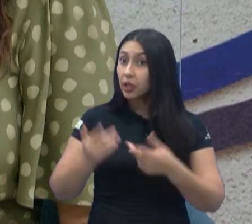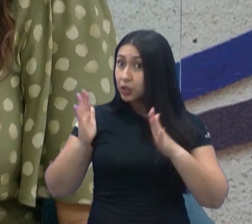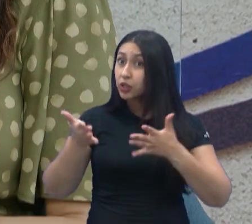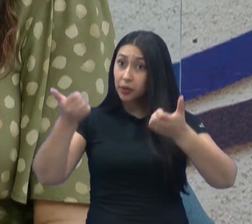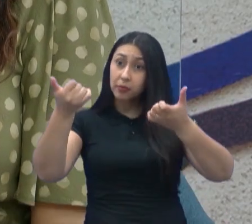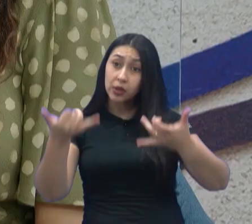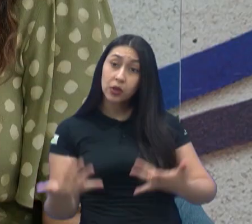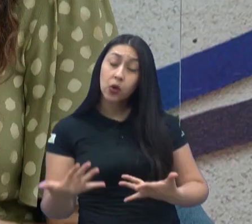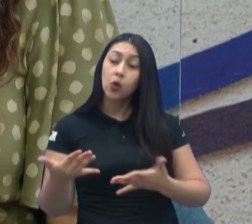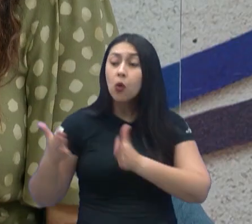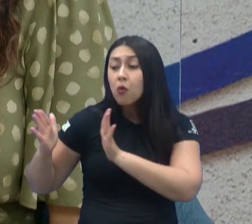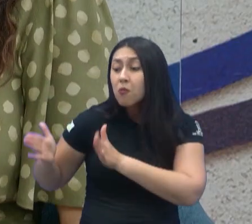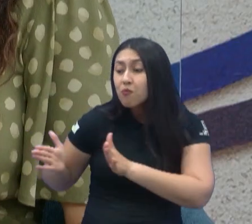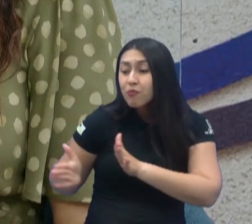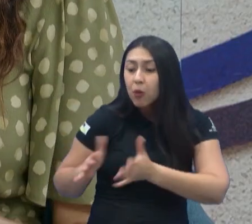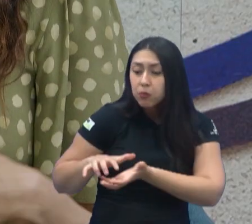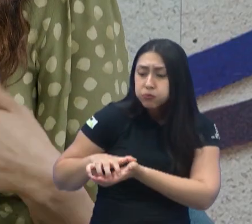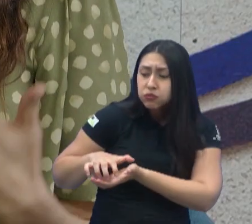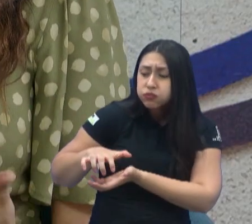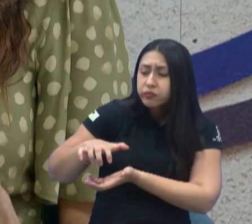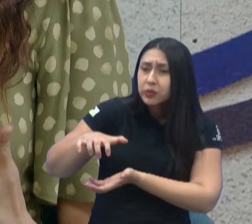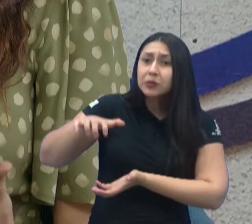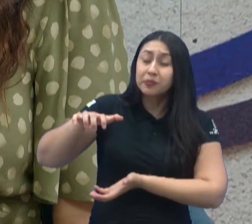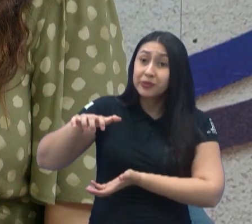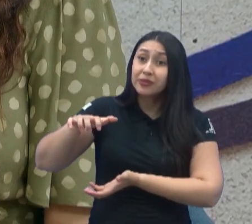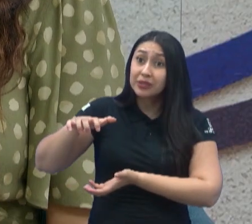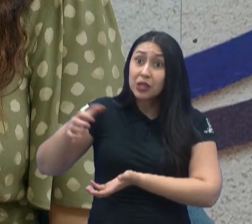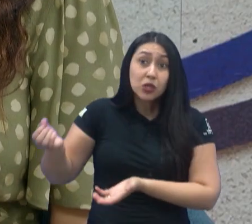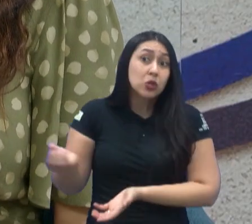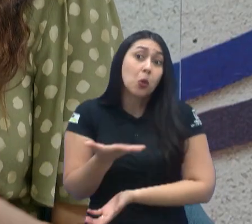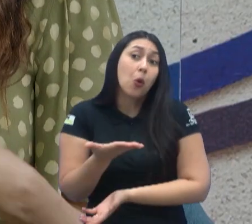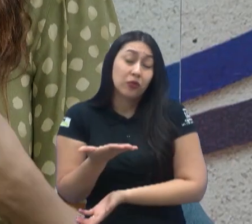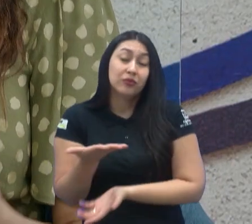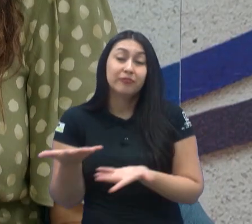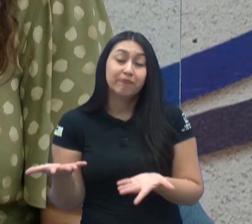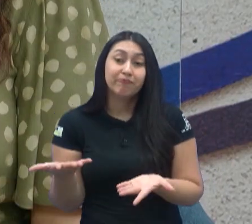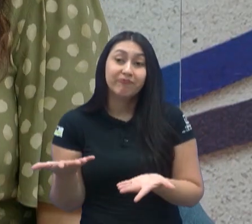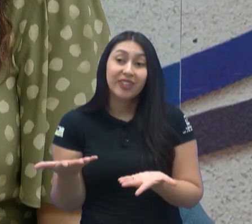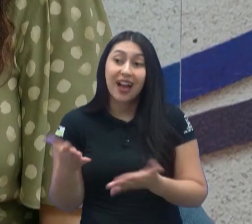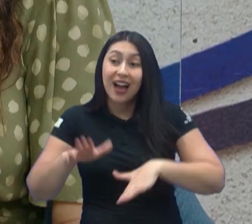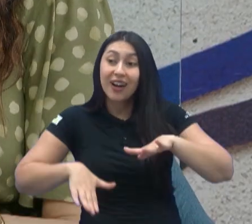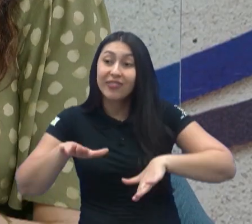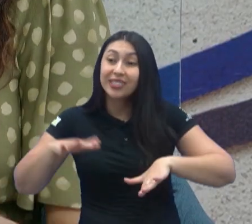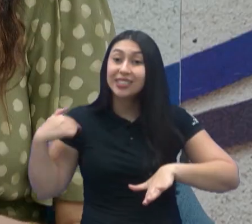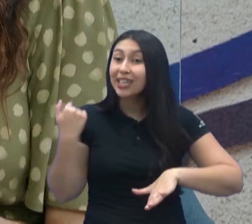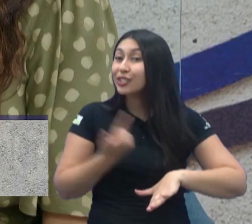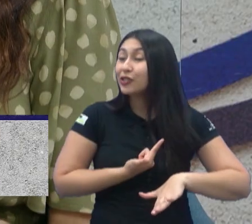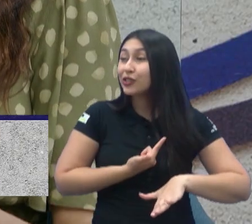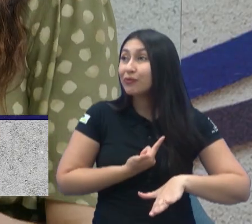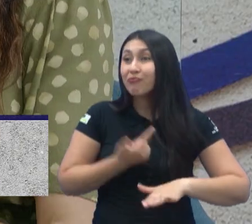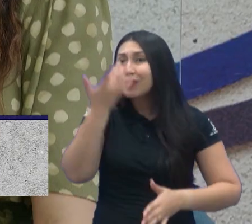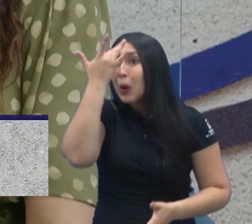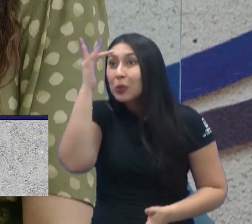né, o processo de envelhecimento, o aumento da longevidade é um fenômeno tão atual, tão novo para a gente, que nem sempre a gente, né, consegue lidar